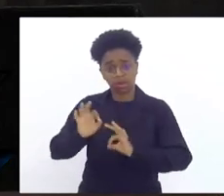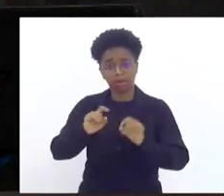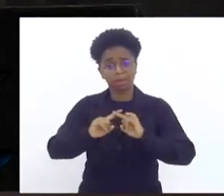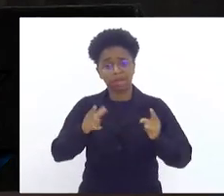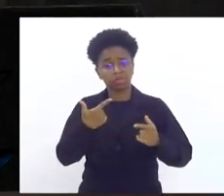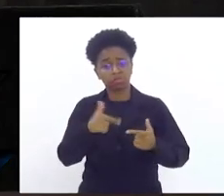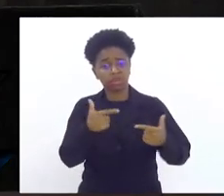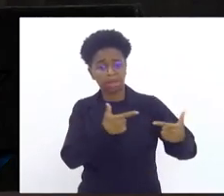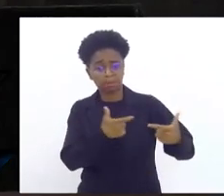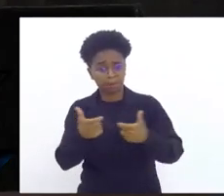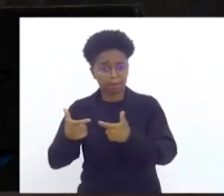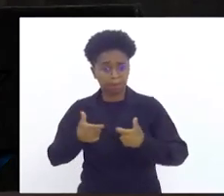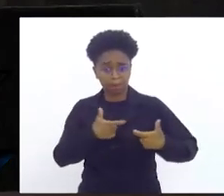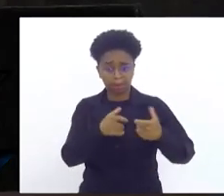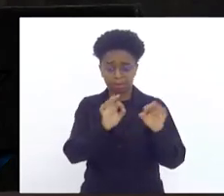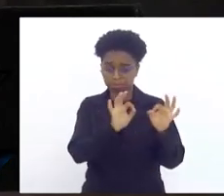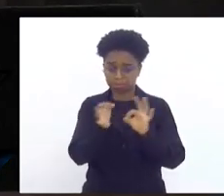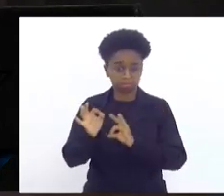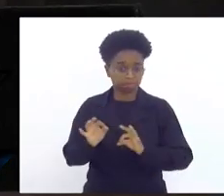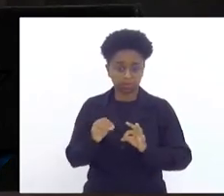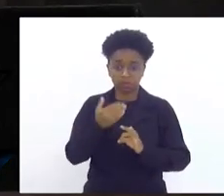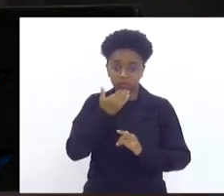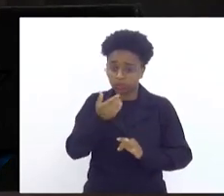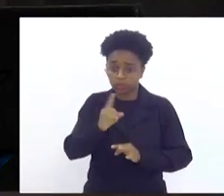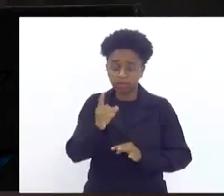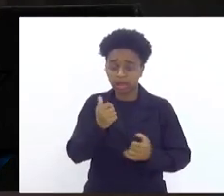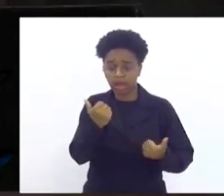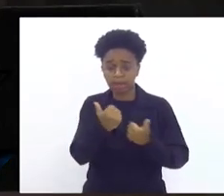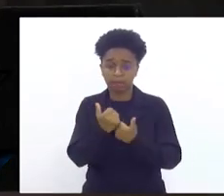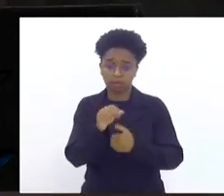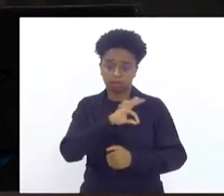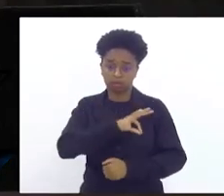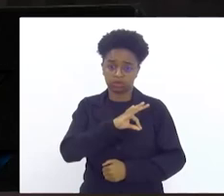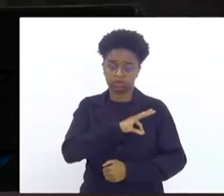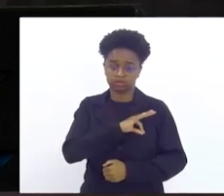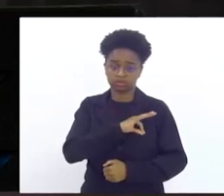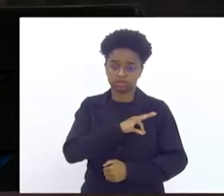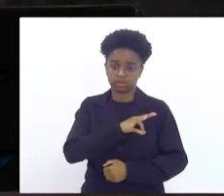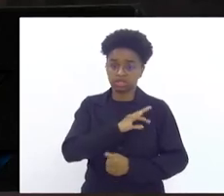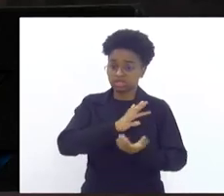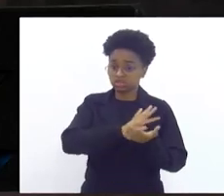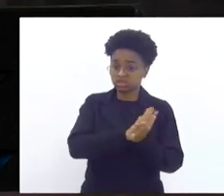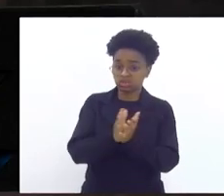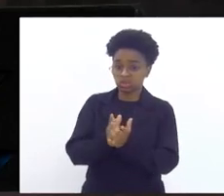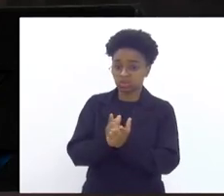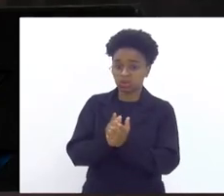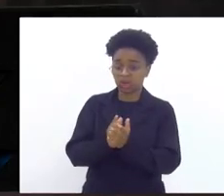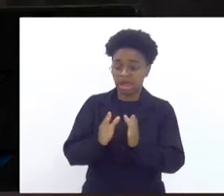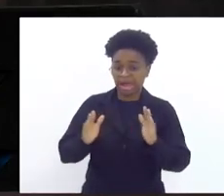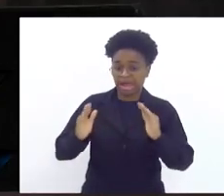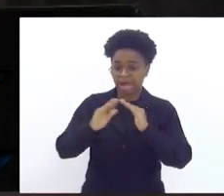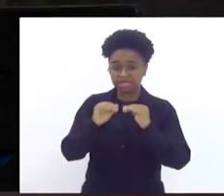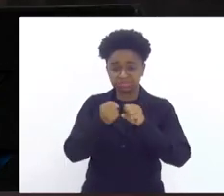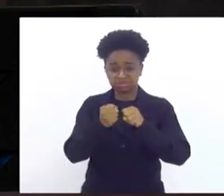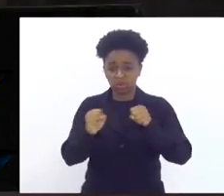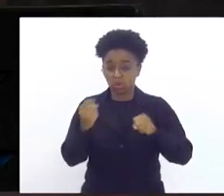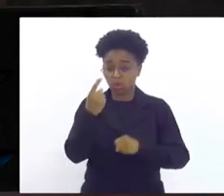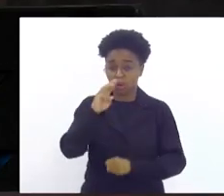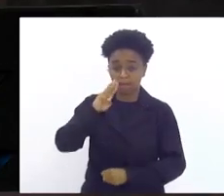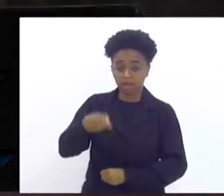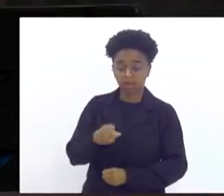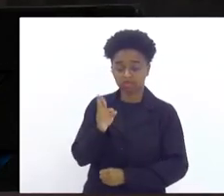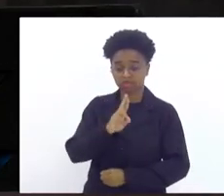confronto com o narco terroristas que ali estão não pediram apoio à polícia destruíram uma mansão de 1 milhão de reais no alto da Rocinha